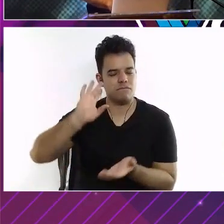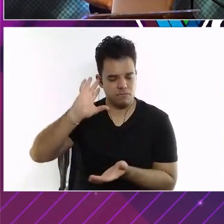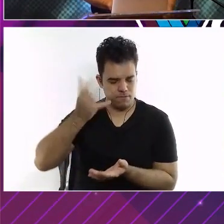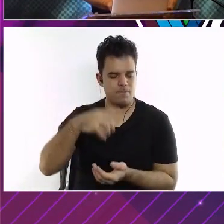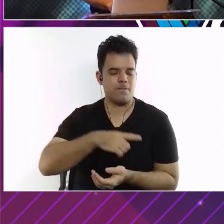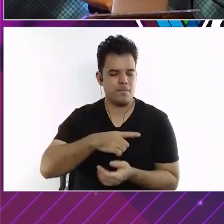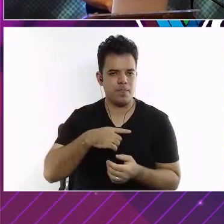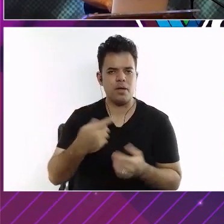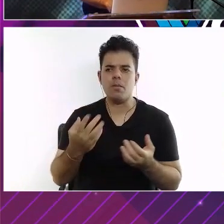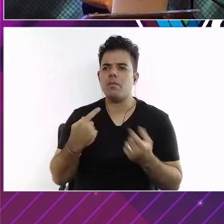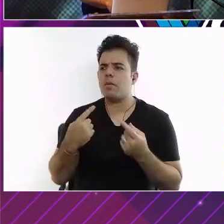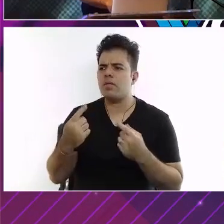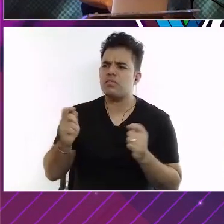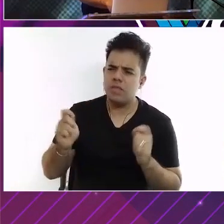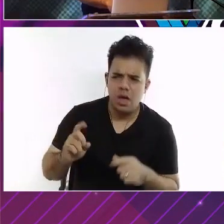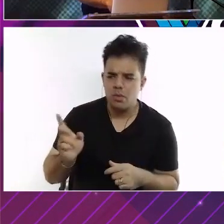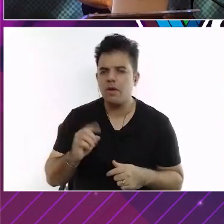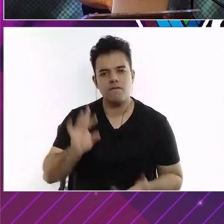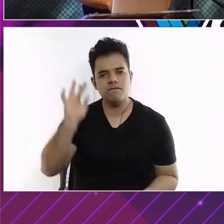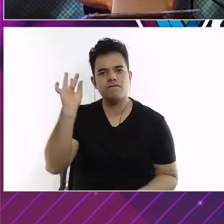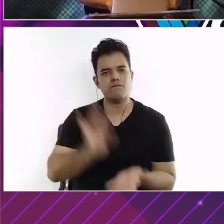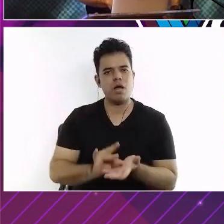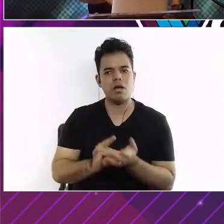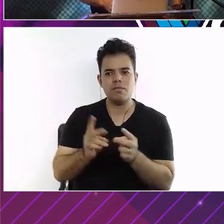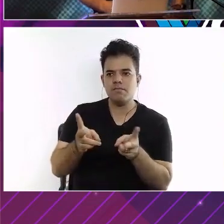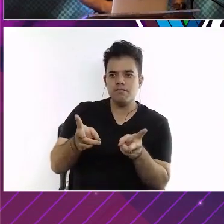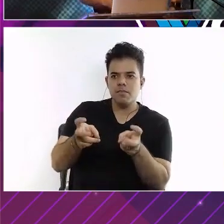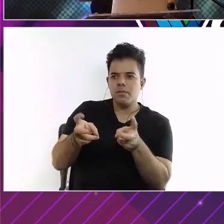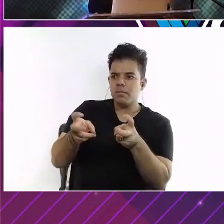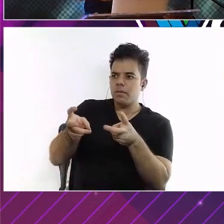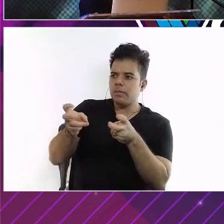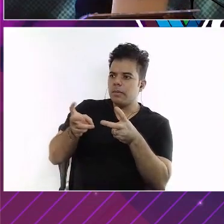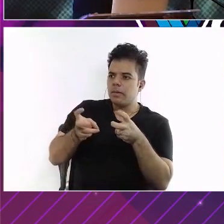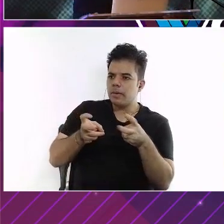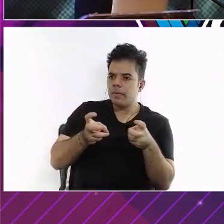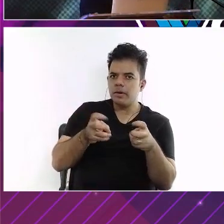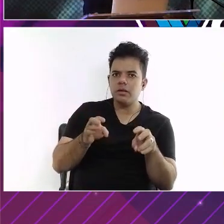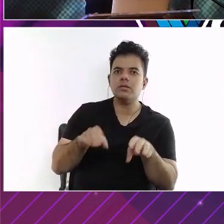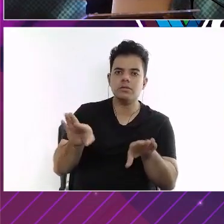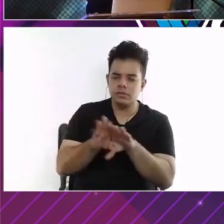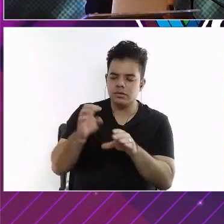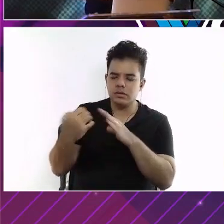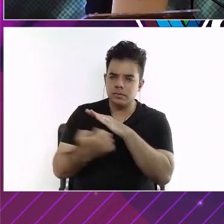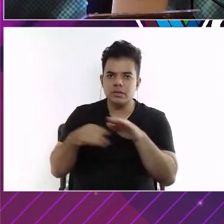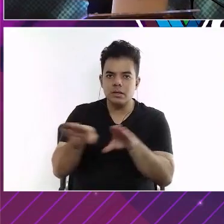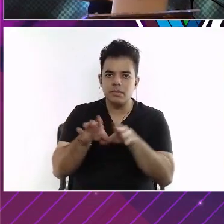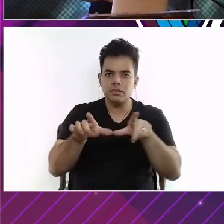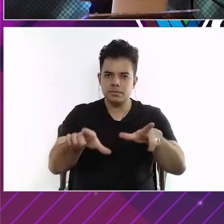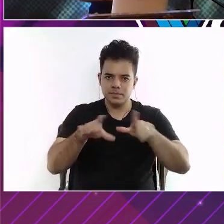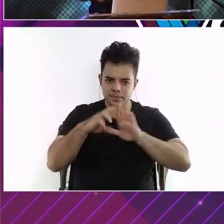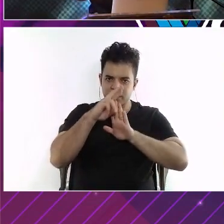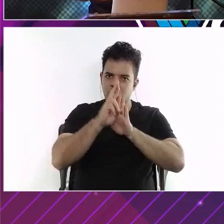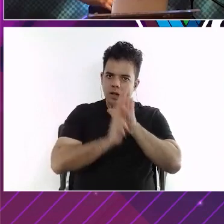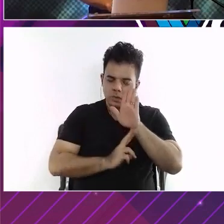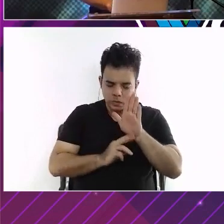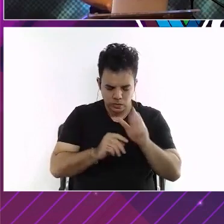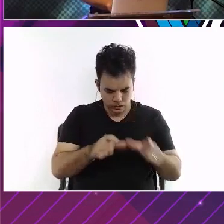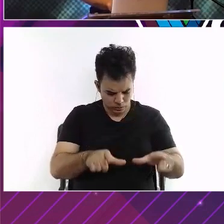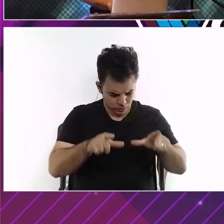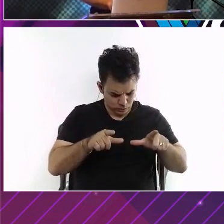discutível, inclusive. A gente está vendo isso nas organizações e nos relatórios das organizações. É basicamente